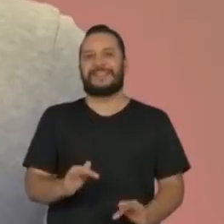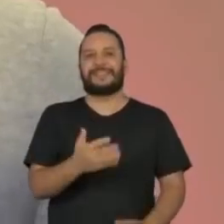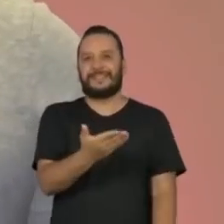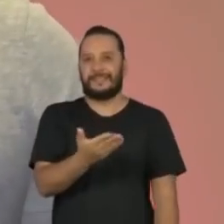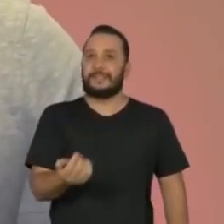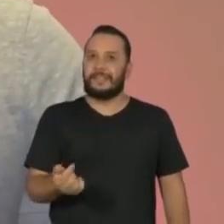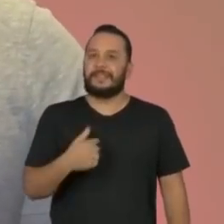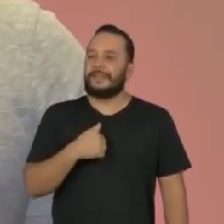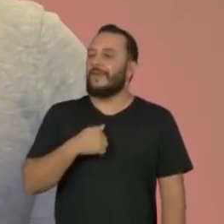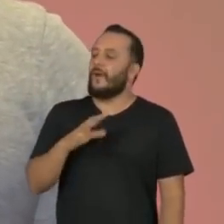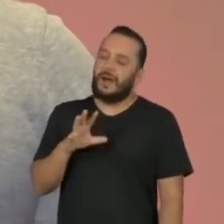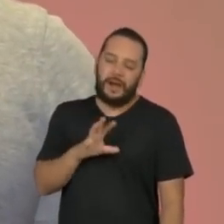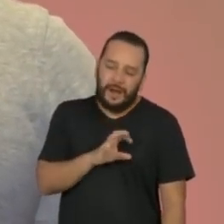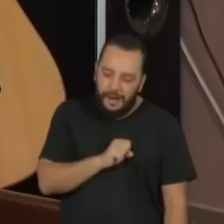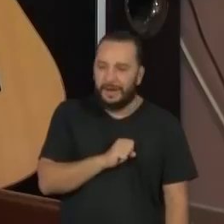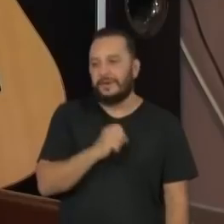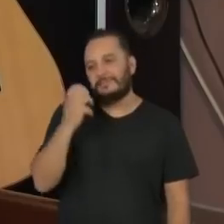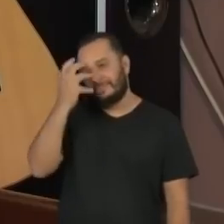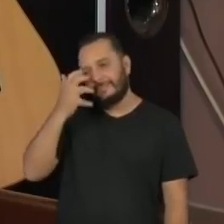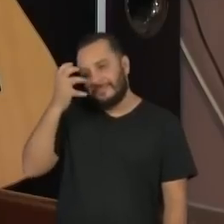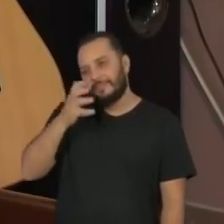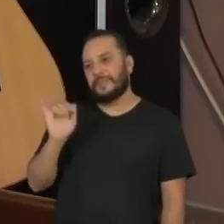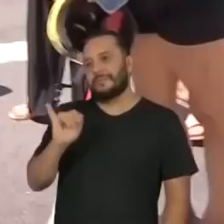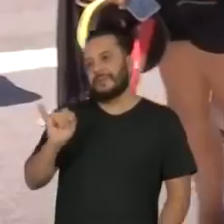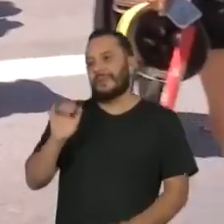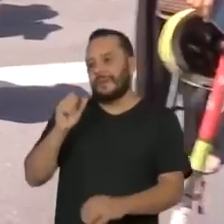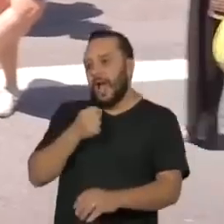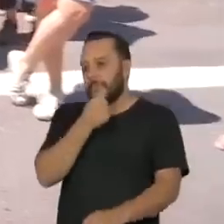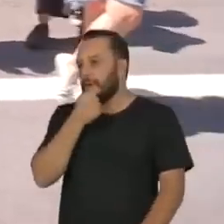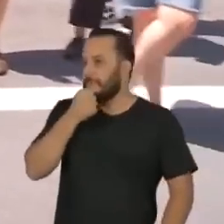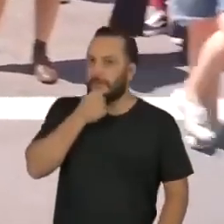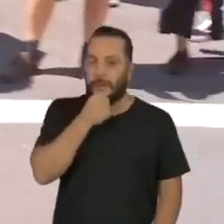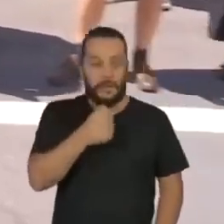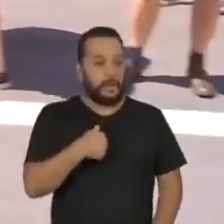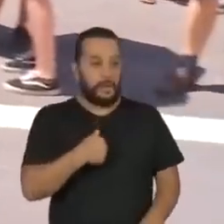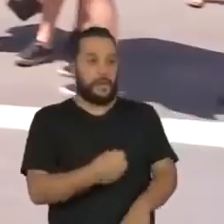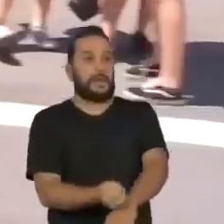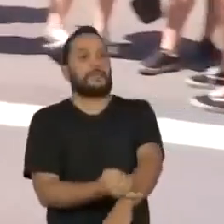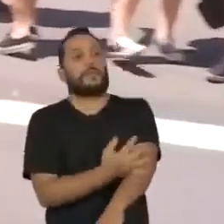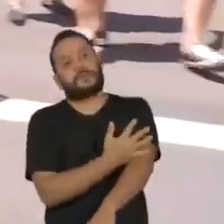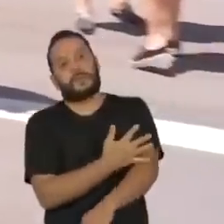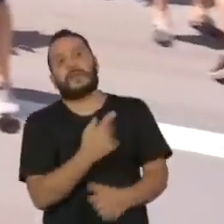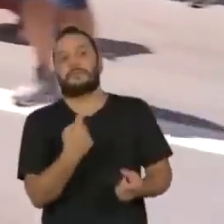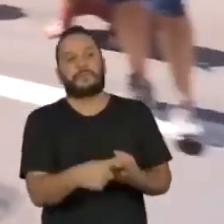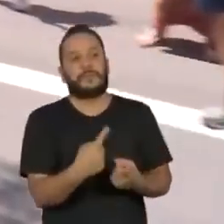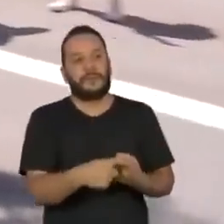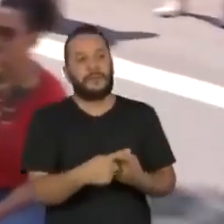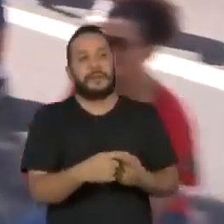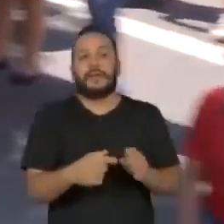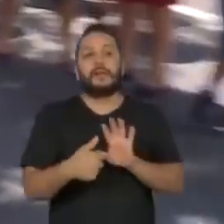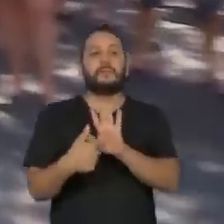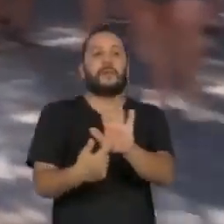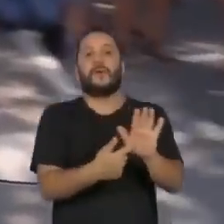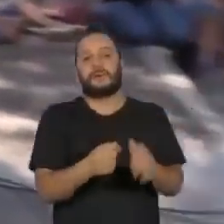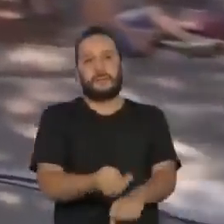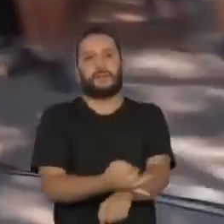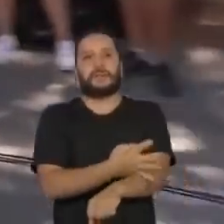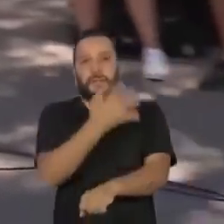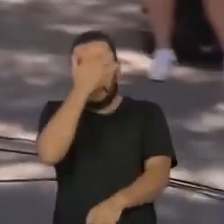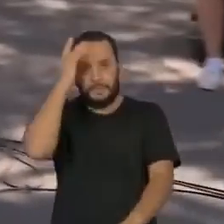Eu sou apaixonado pela minha irmã cantando. O que mais me emociona, né, de ver ela cantando é a emoção das pessoas. Feito